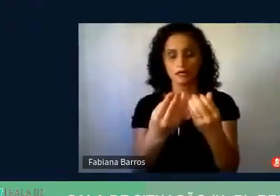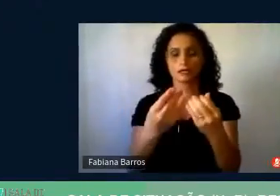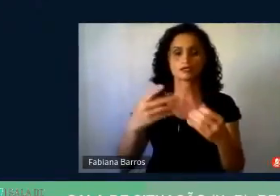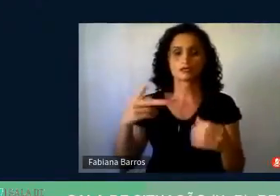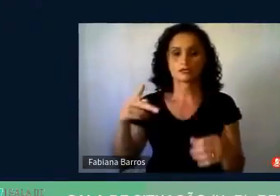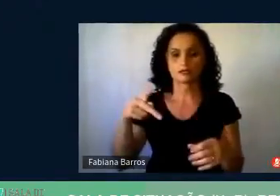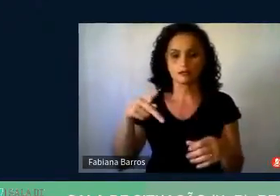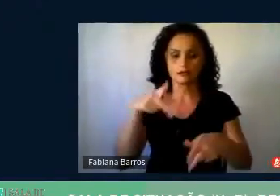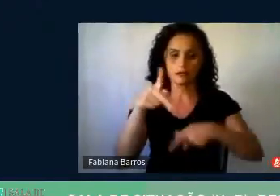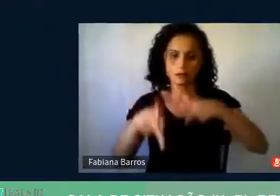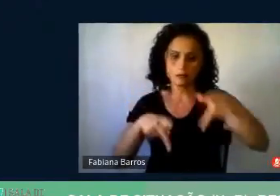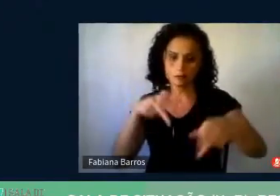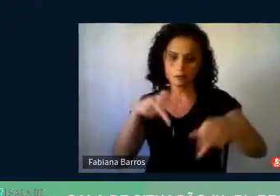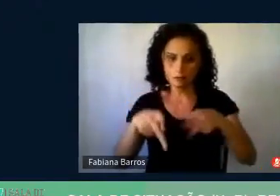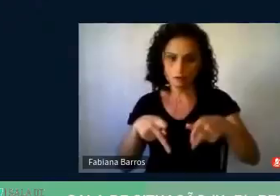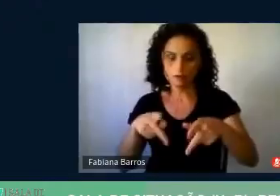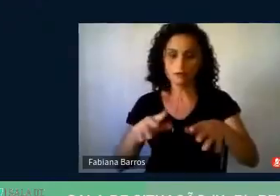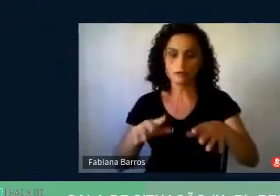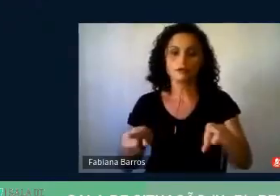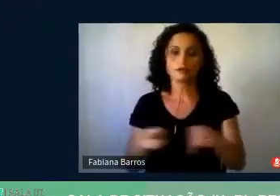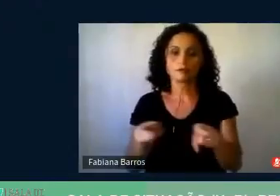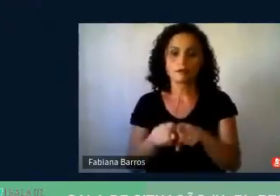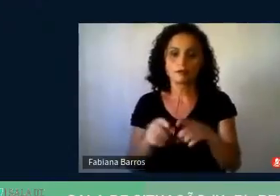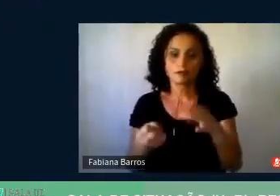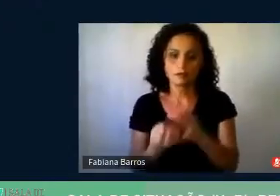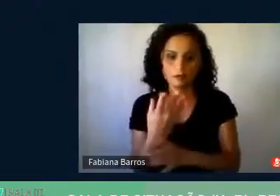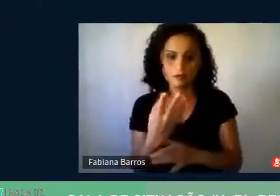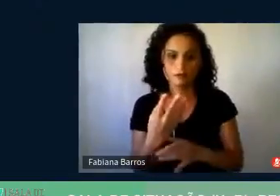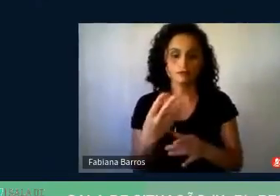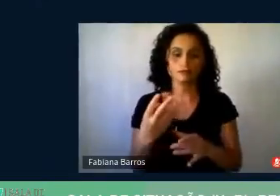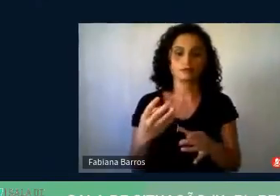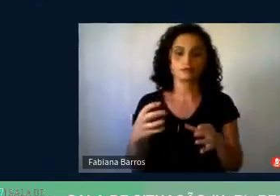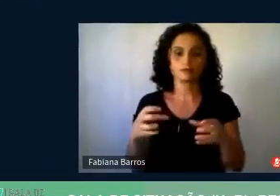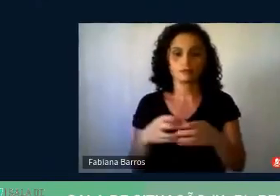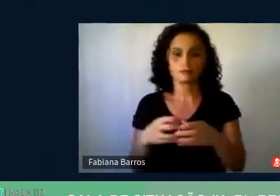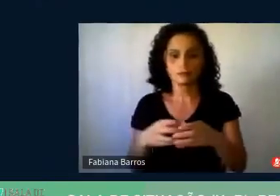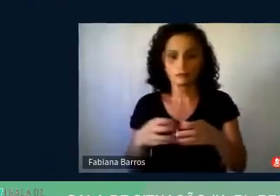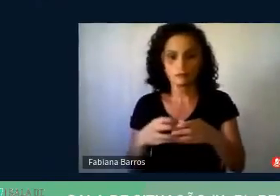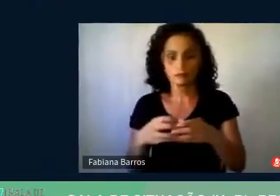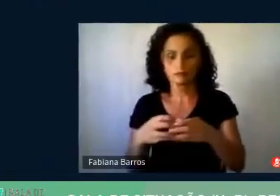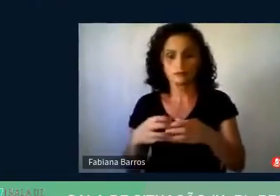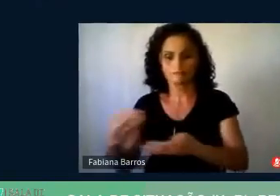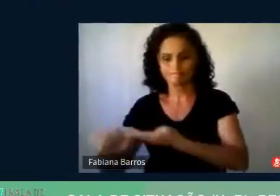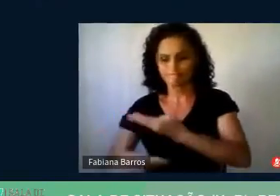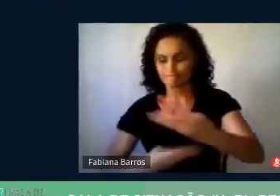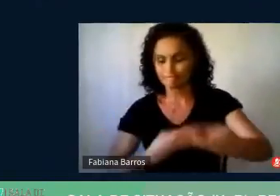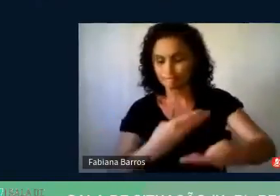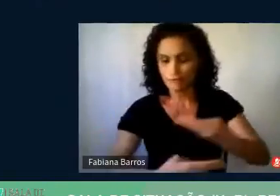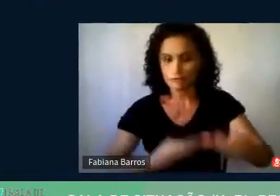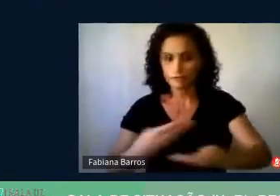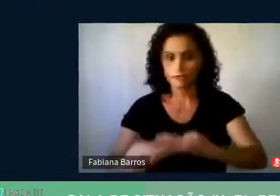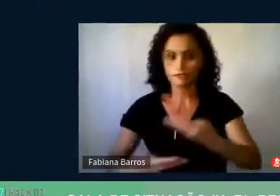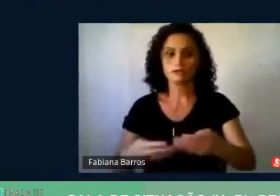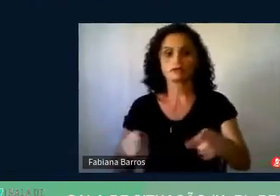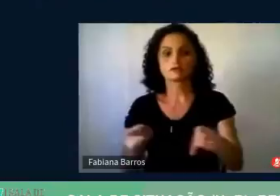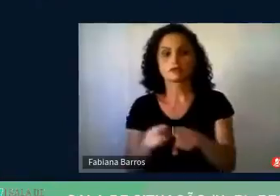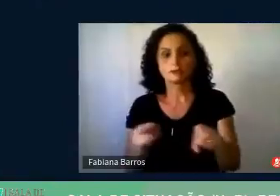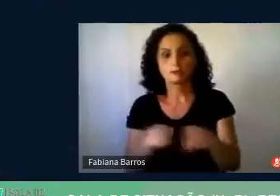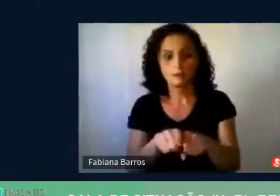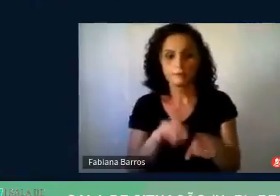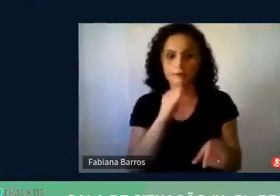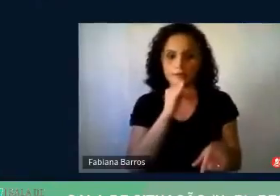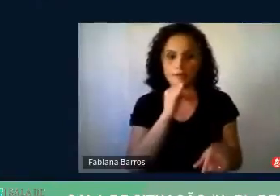inteligência cooperativa para justamente tentar alinhar os esforços da área da Universidade de Brasília com a Fiocruz, que tem um escritório aqui em Brasília, a